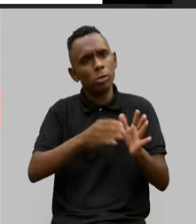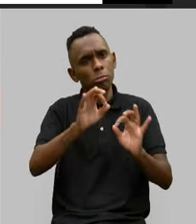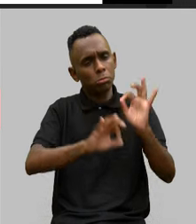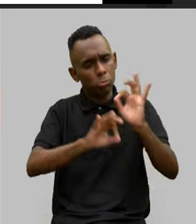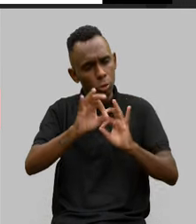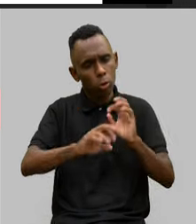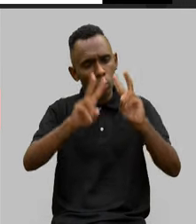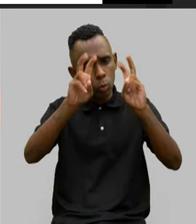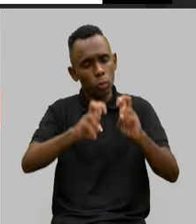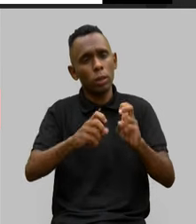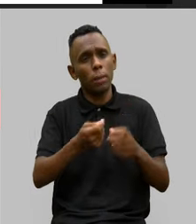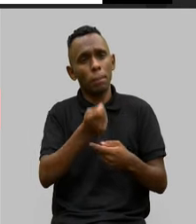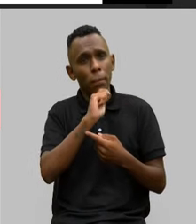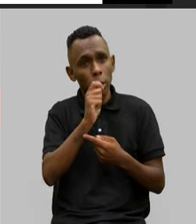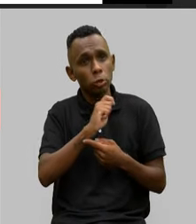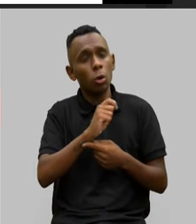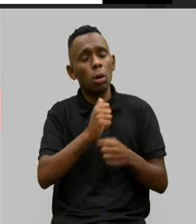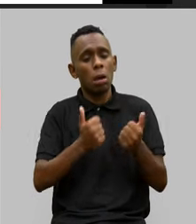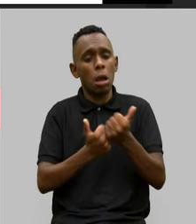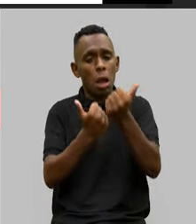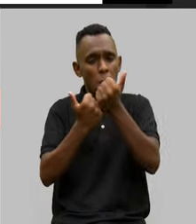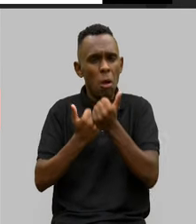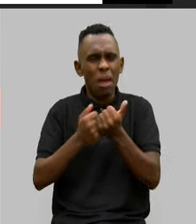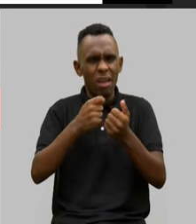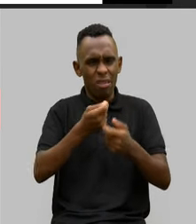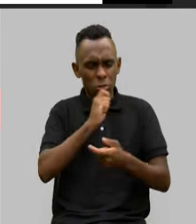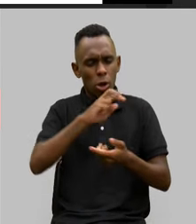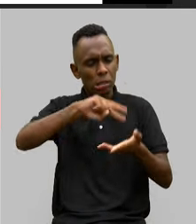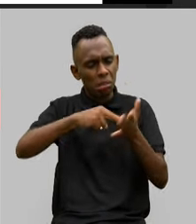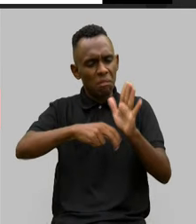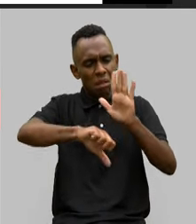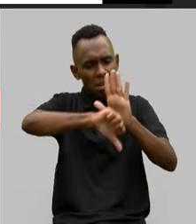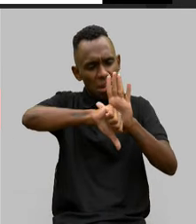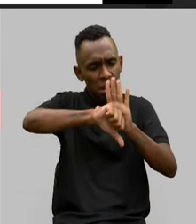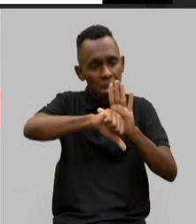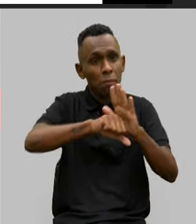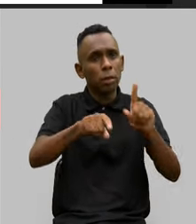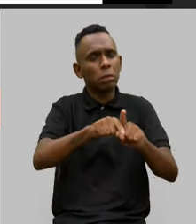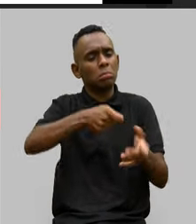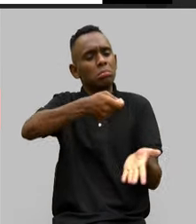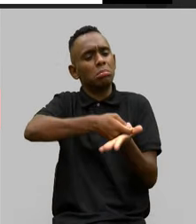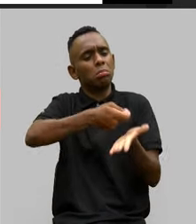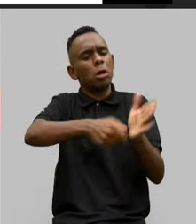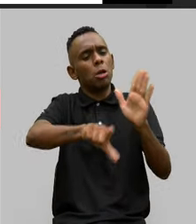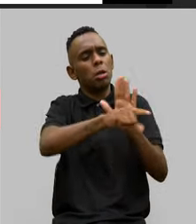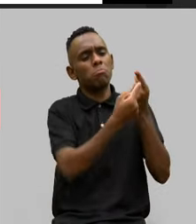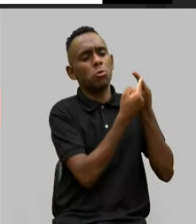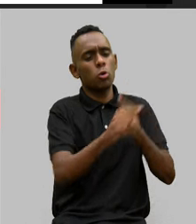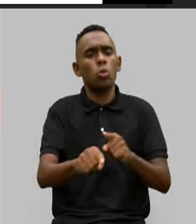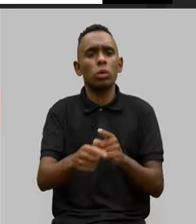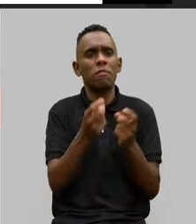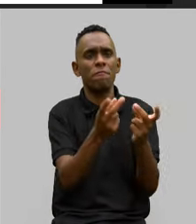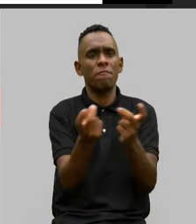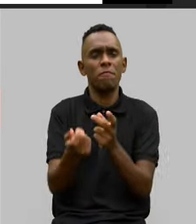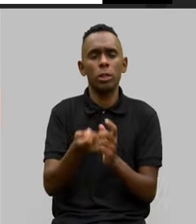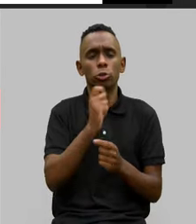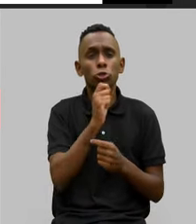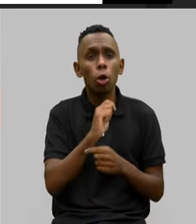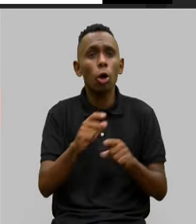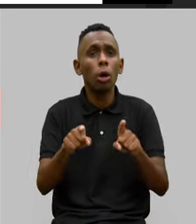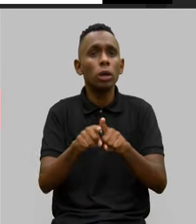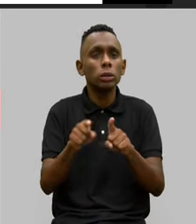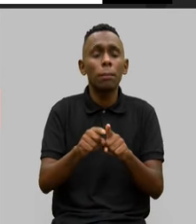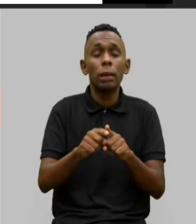drogas apoiando políticas de criminalização e aplicação rigorosa da lei contra o tráfico eh preocupações com